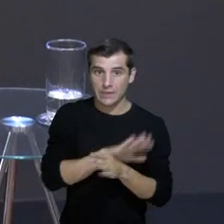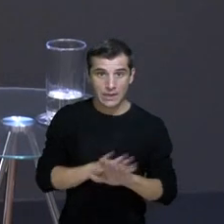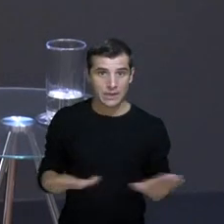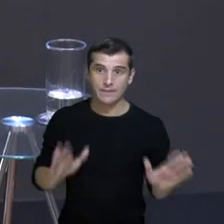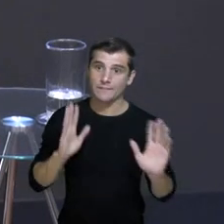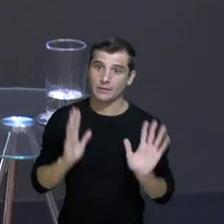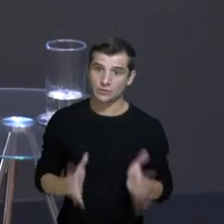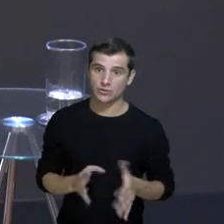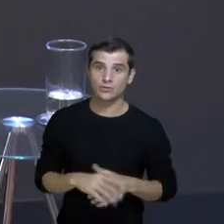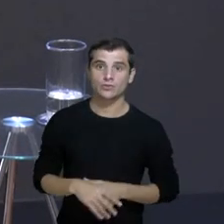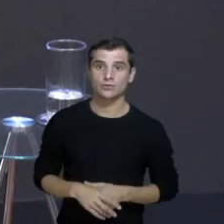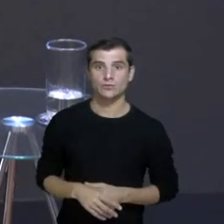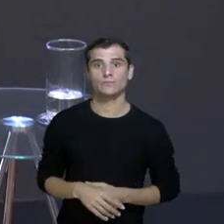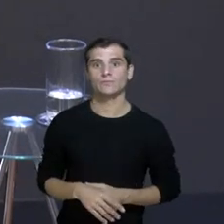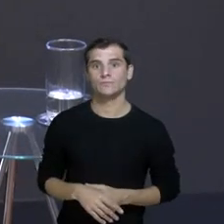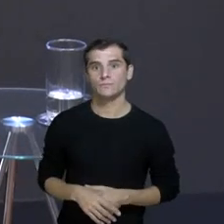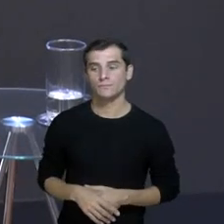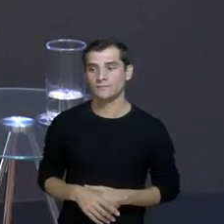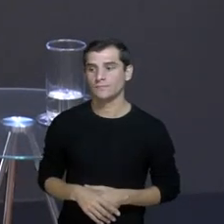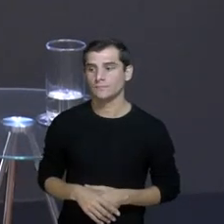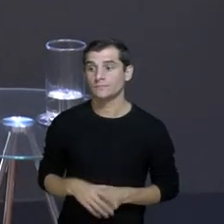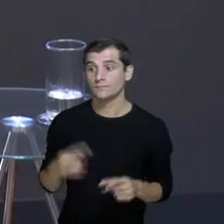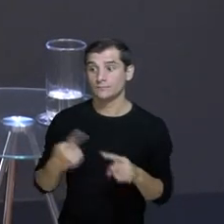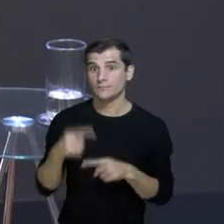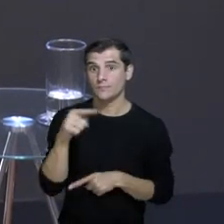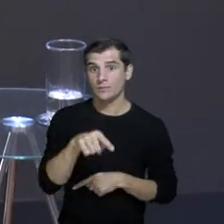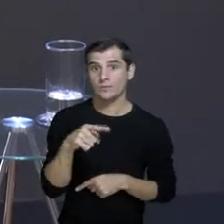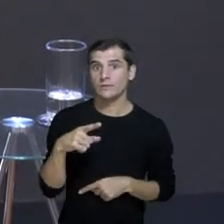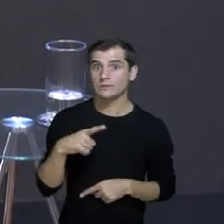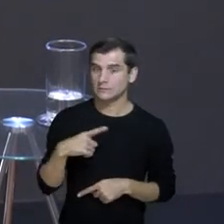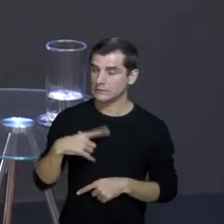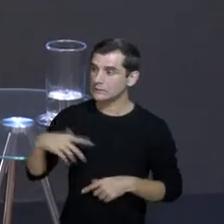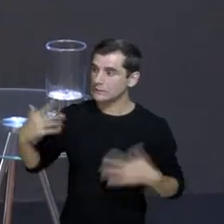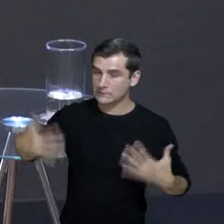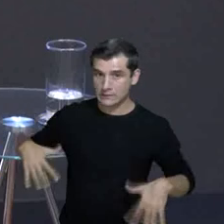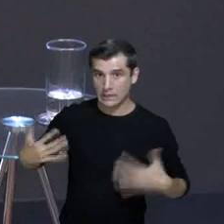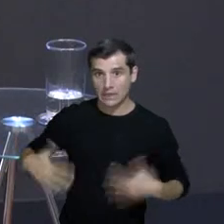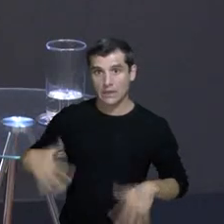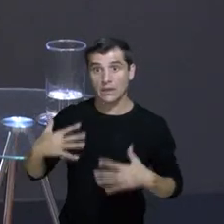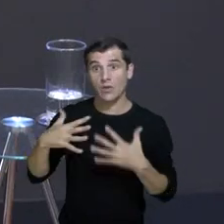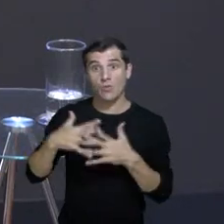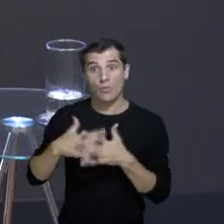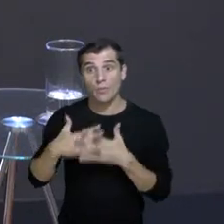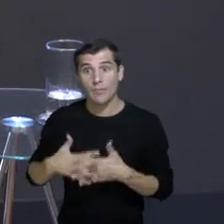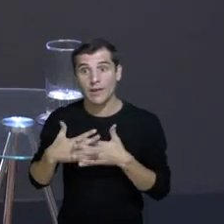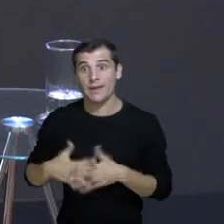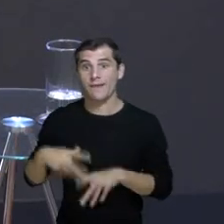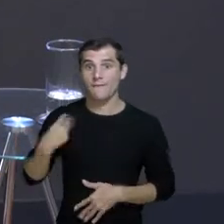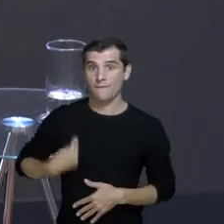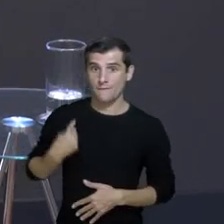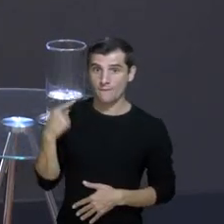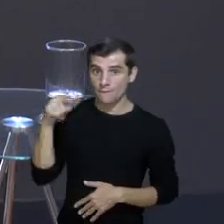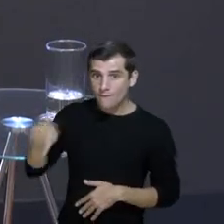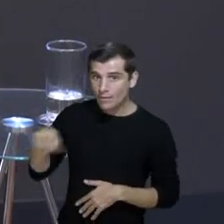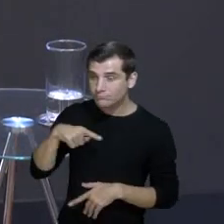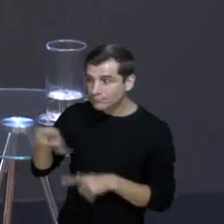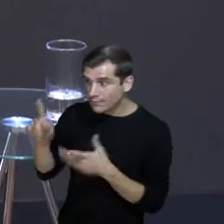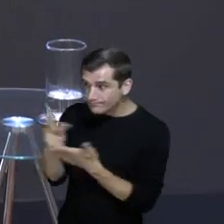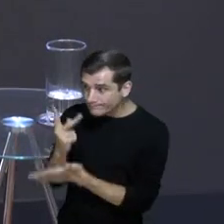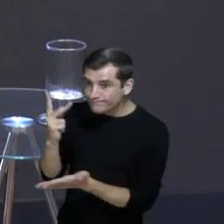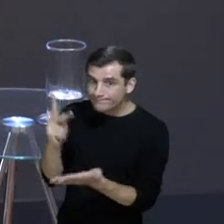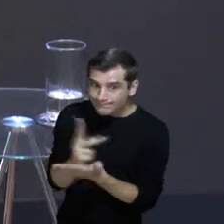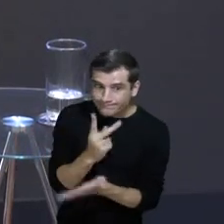antes porque oo comeu eo come comig e mês passado aconte